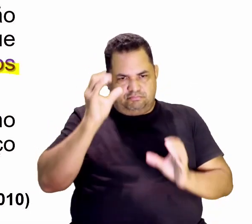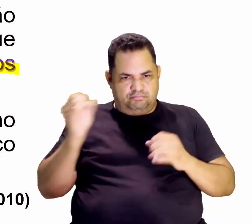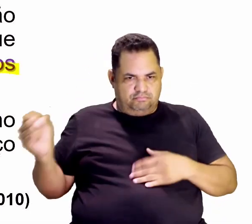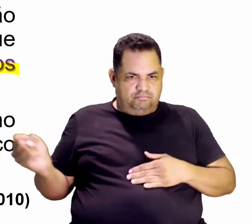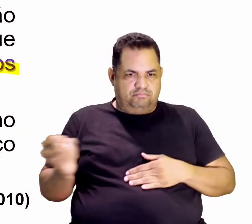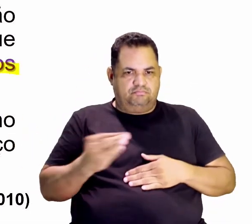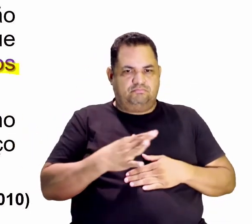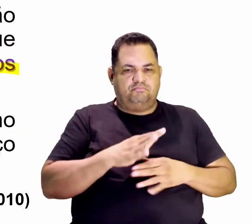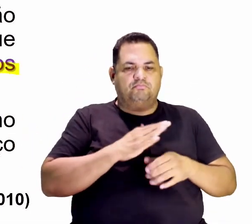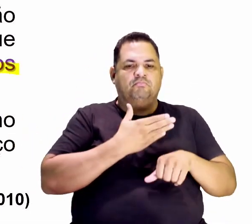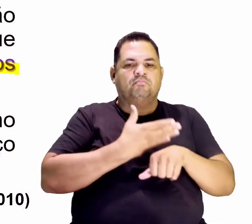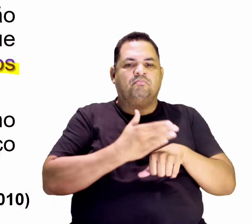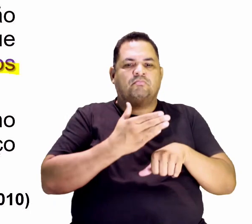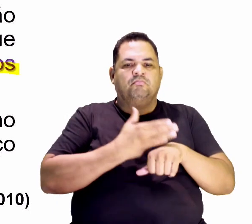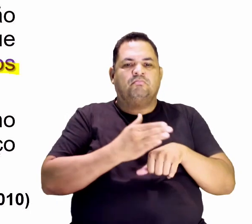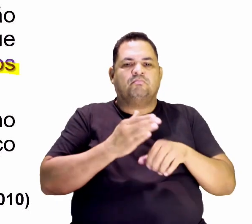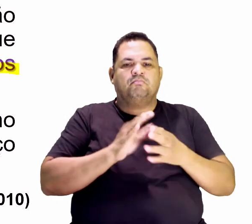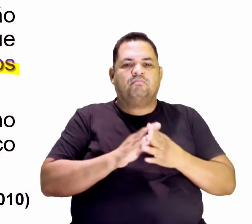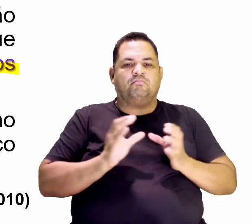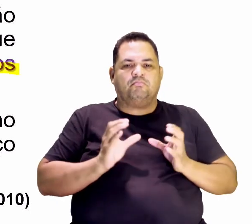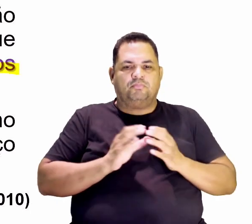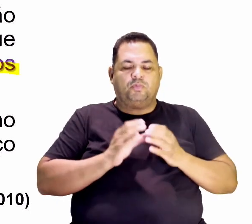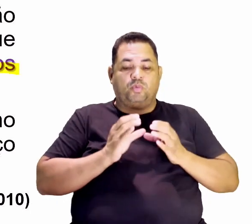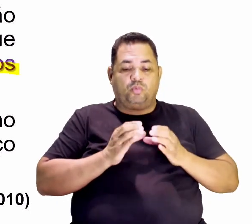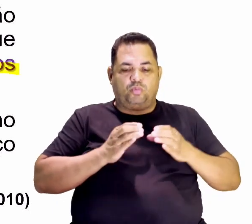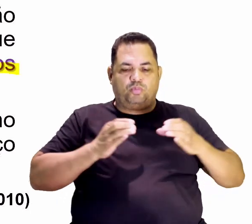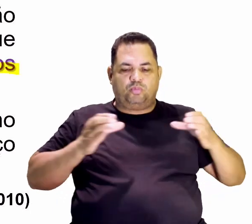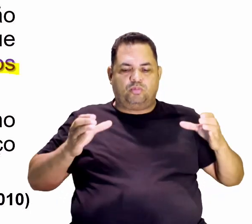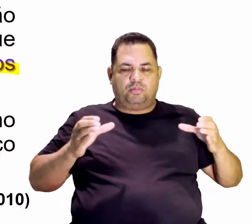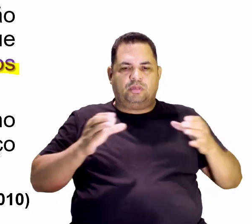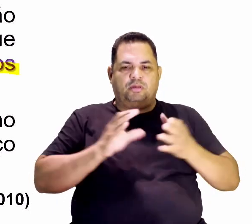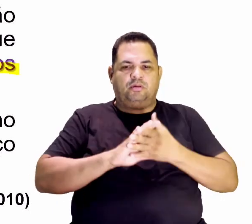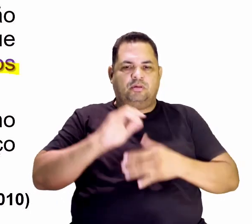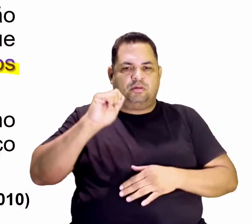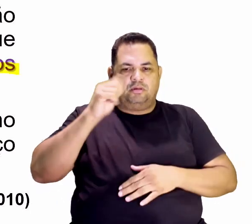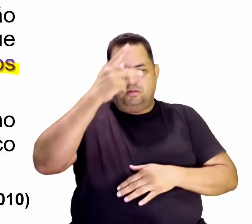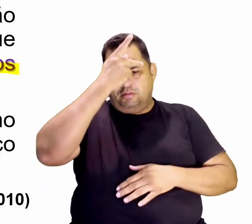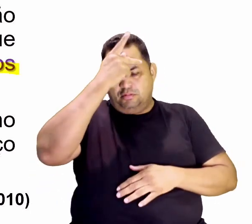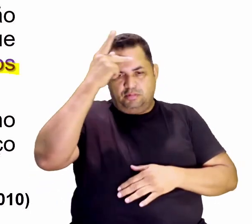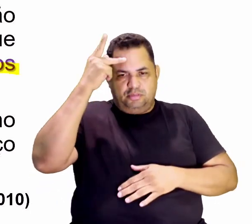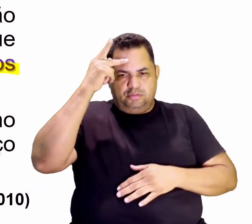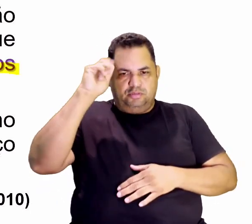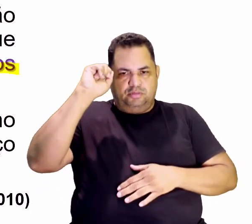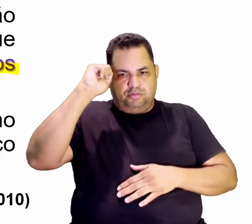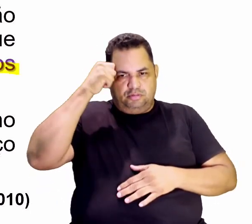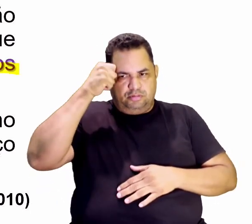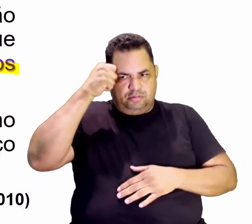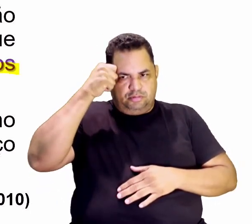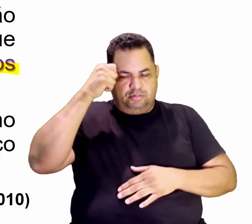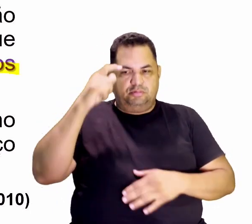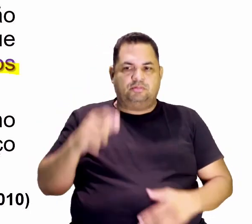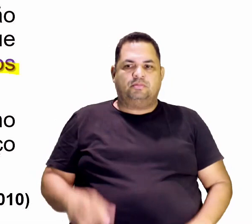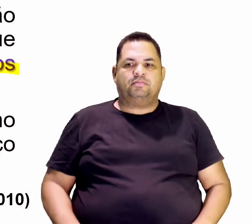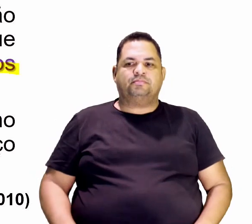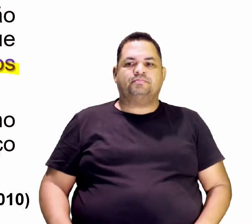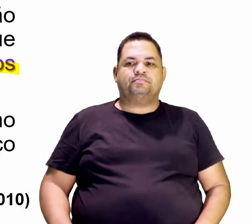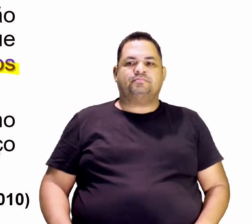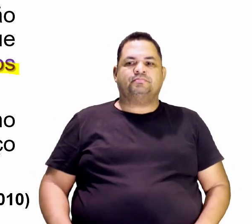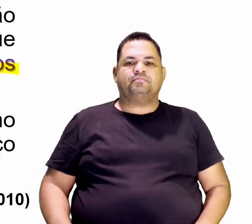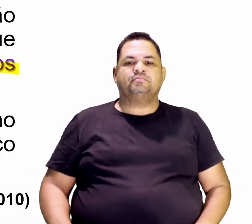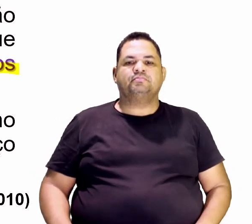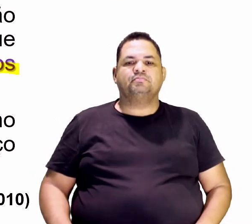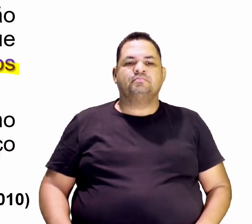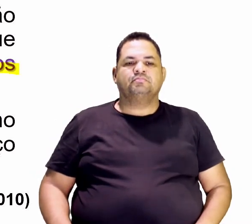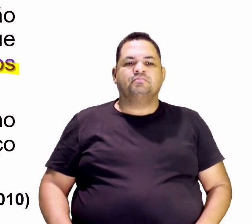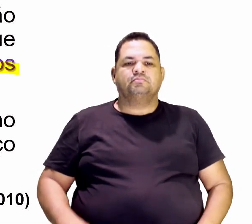jovens, que são praticantes de maioria negra. Vocês sabiam disso? Pois é. O basquete de rua, ele pode